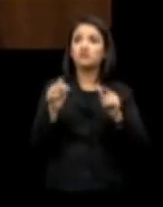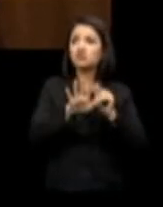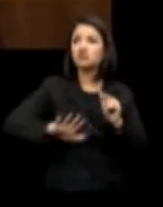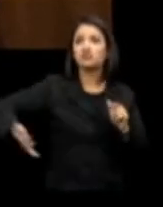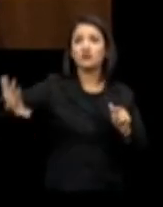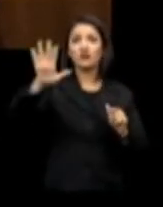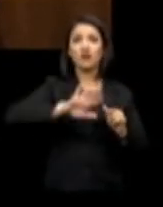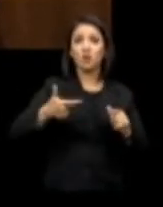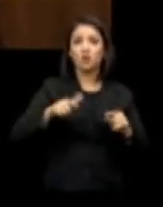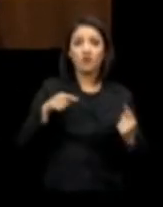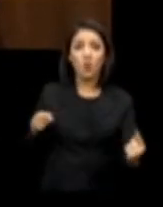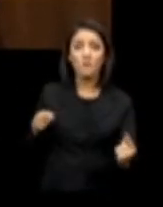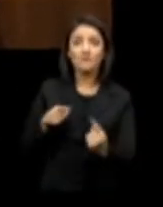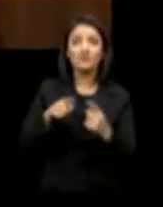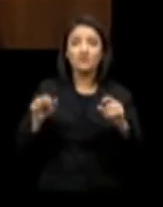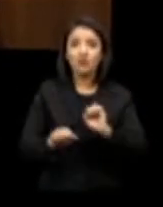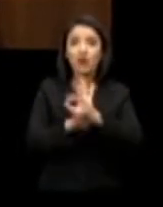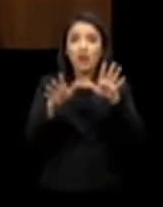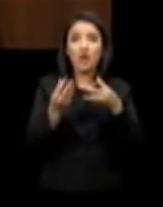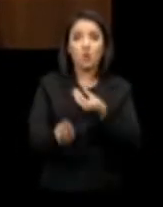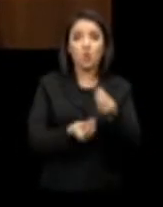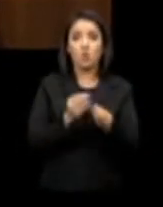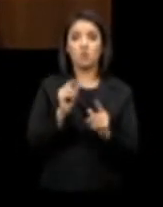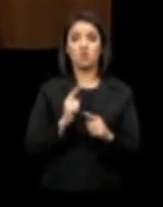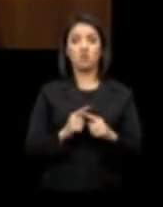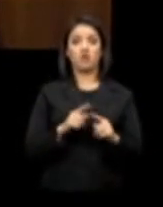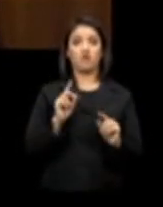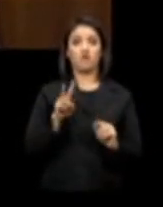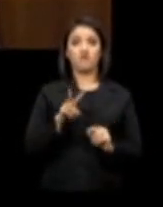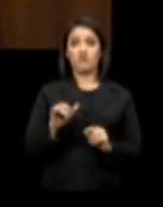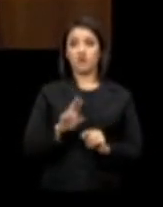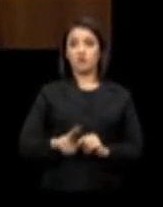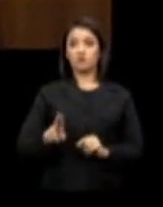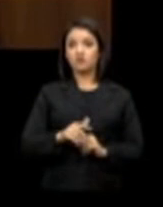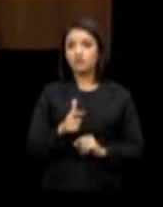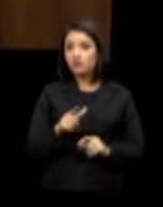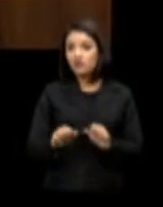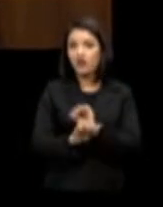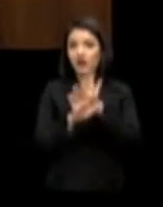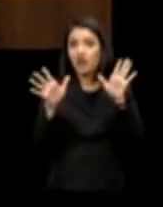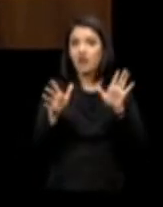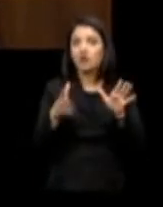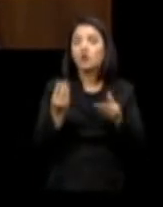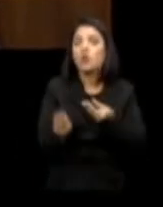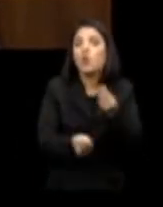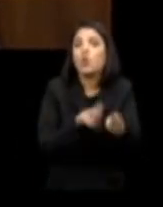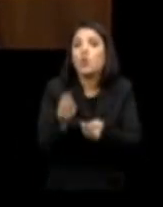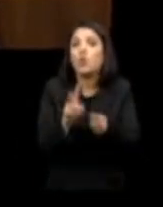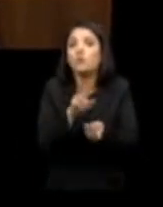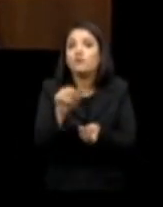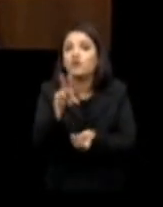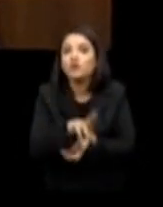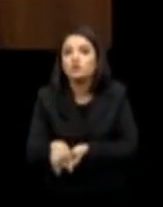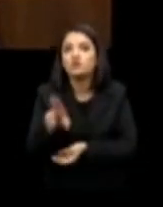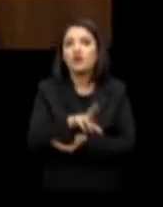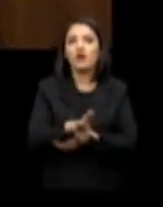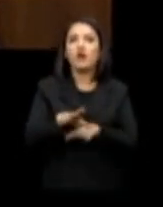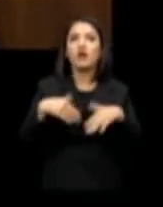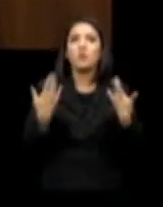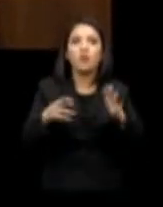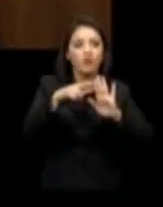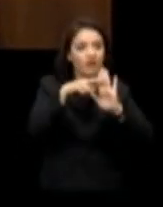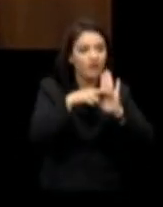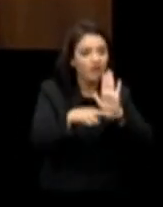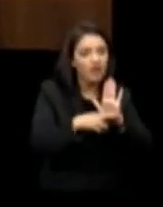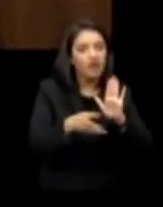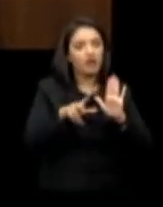indicar os objetivos do compartilhamento de dados. Não está claro em que medida e sob quais parâmetros os dados objeto do compartilhamento serão